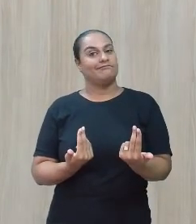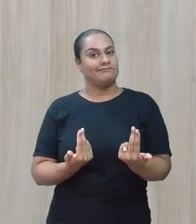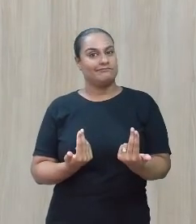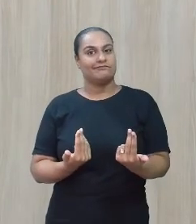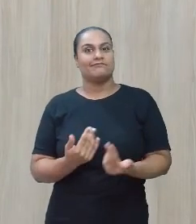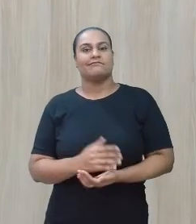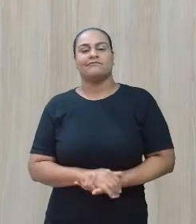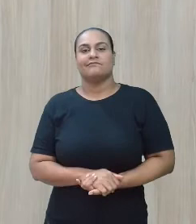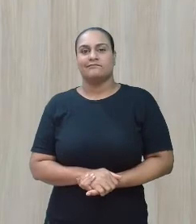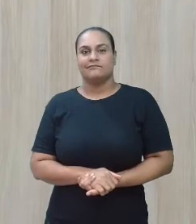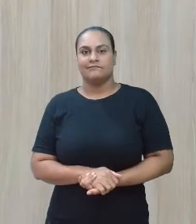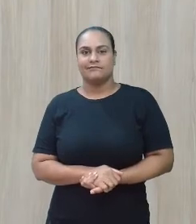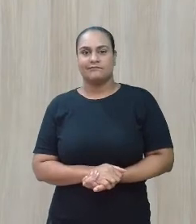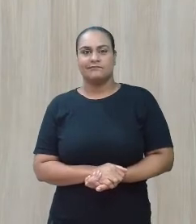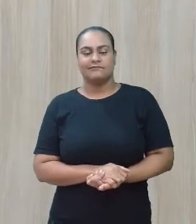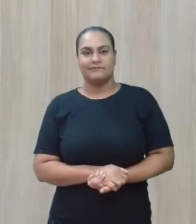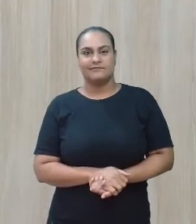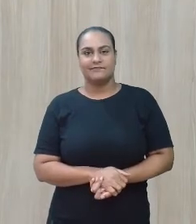quando produzida?